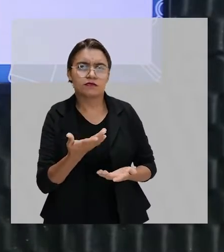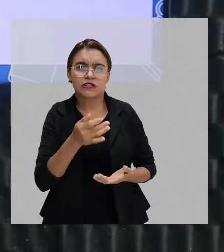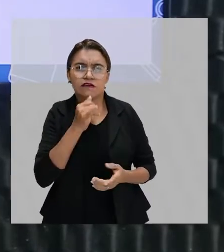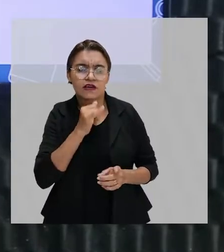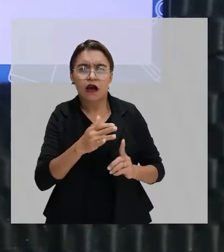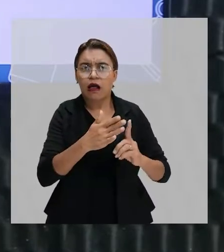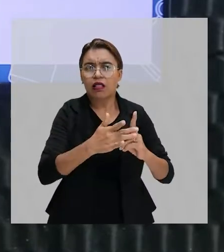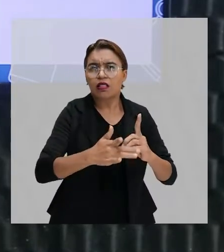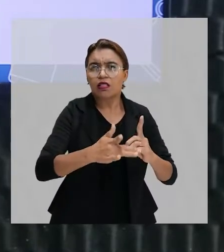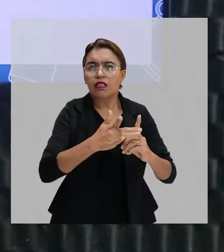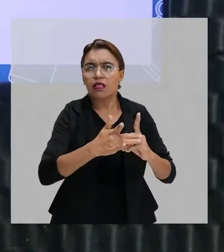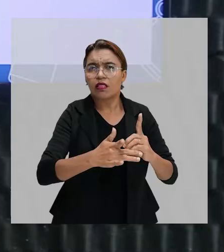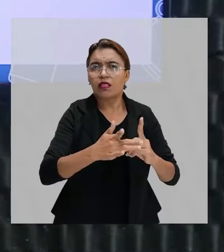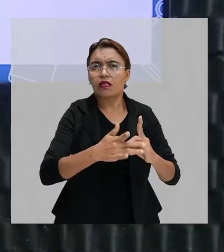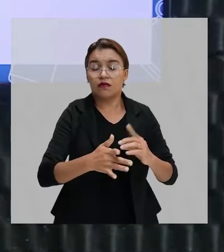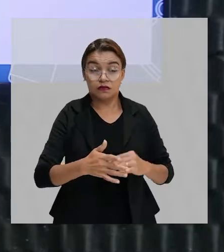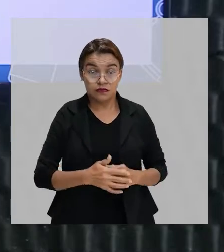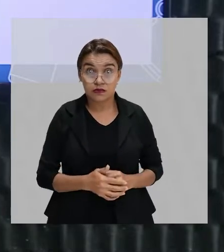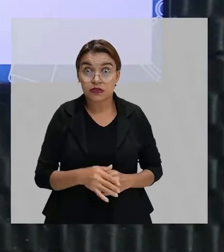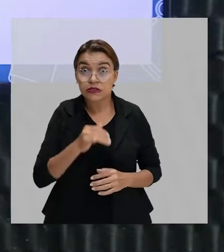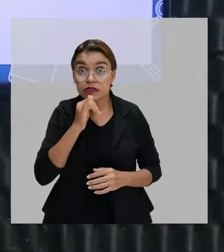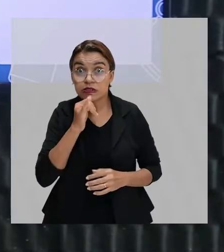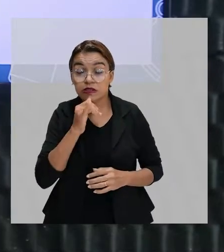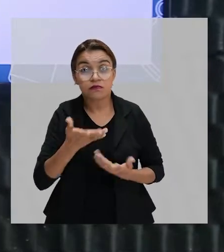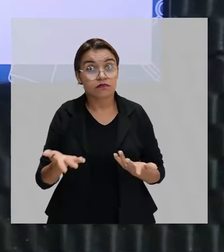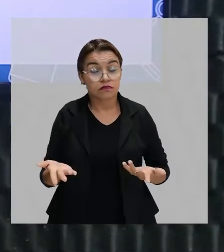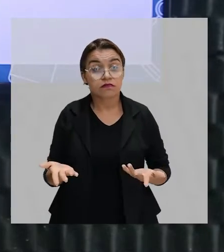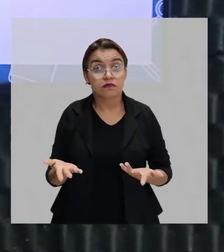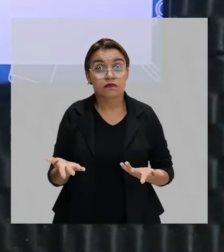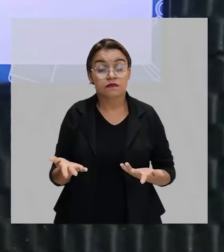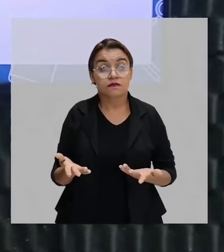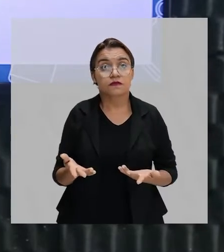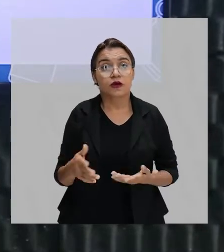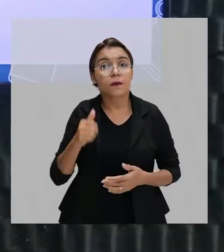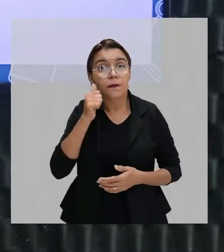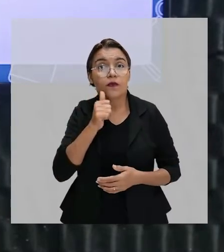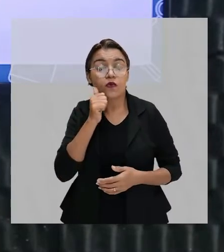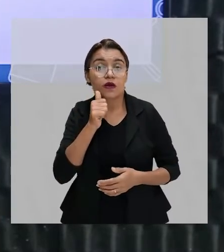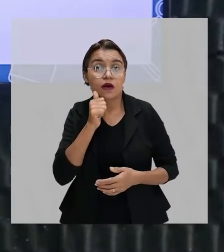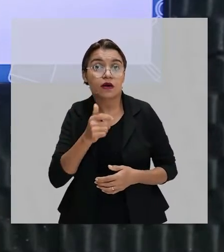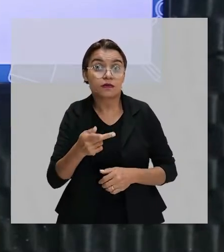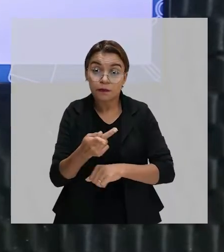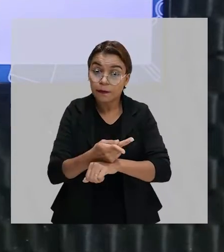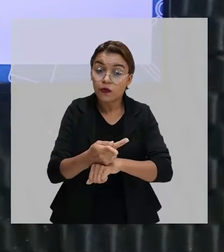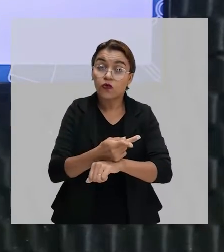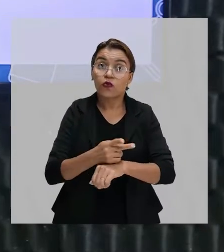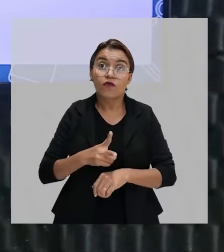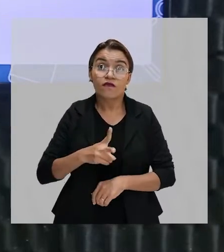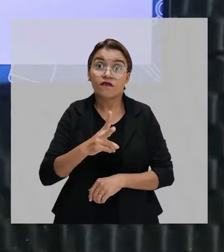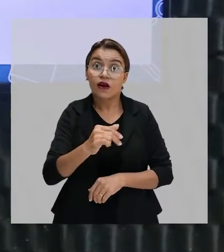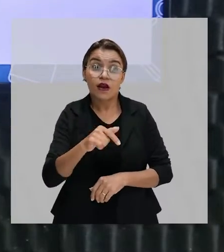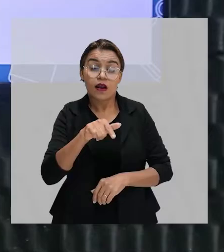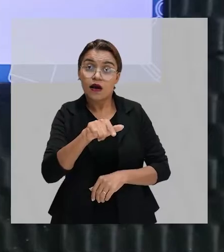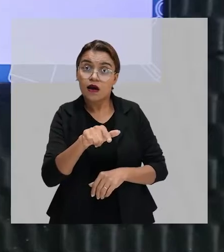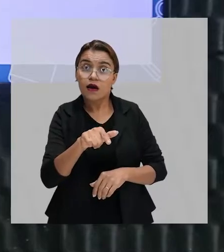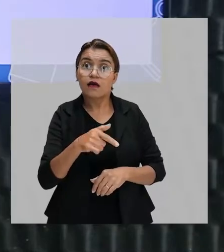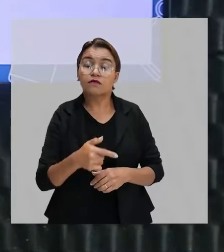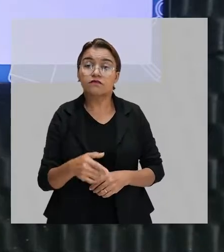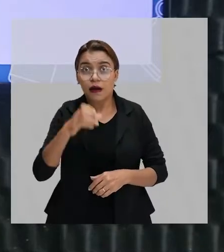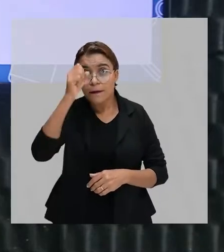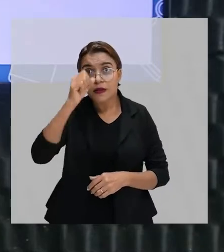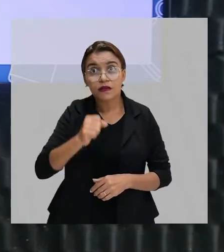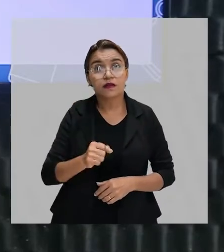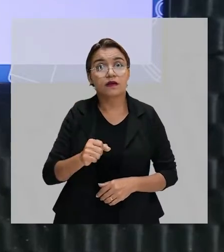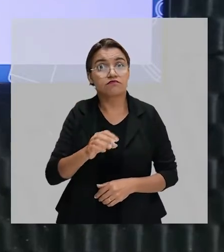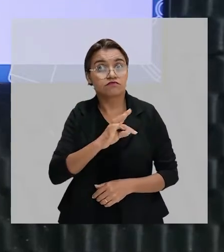abusam a questão da importunação sexual por exemplo Então as mulheres procuram aprender aprender